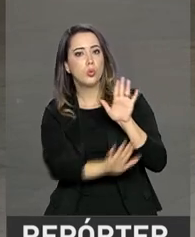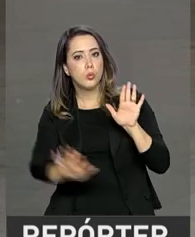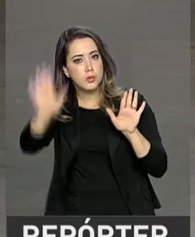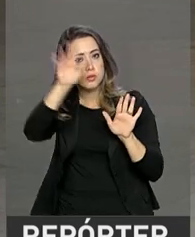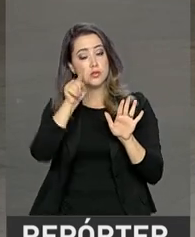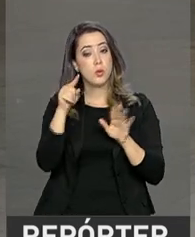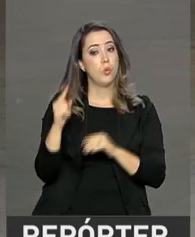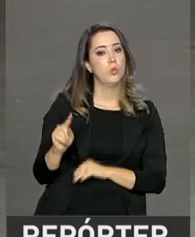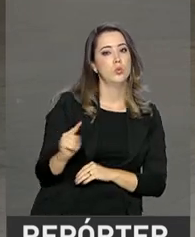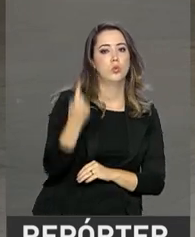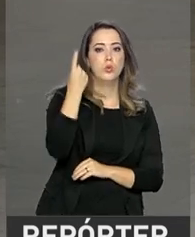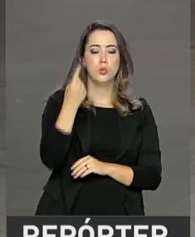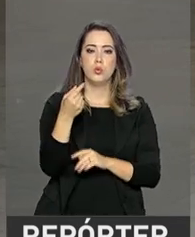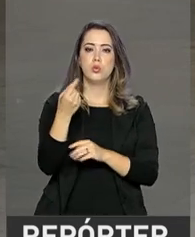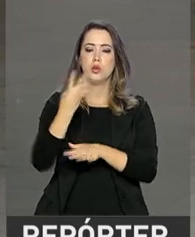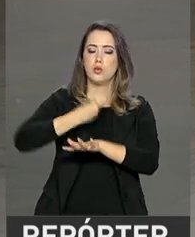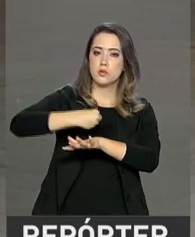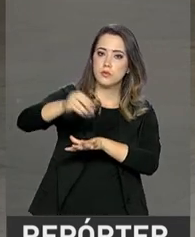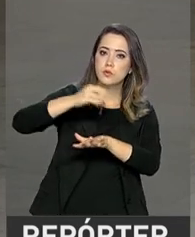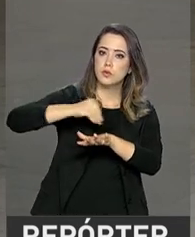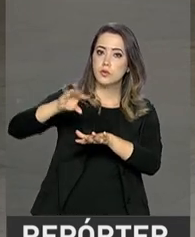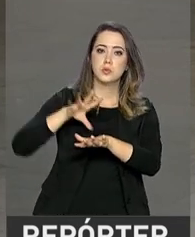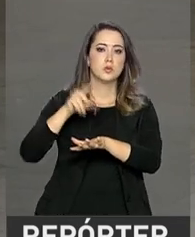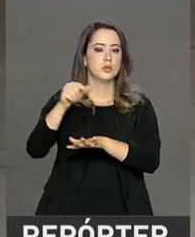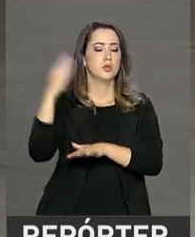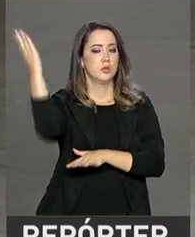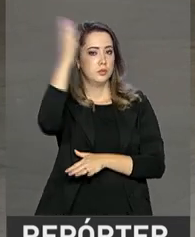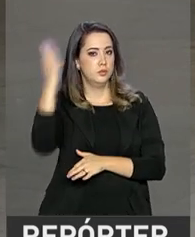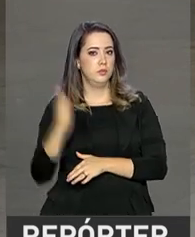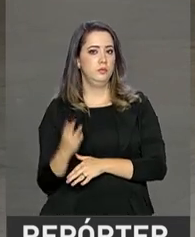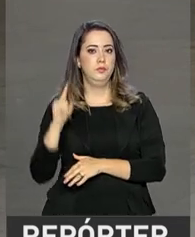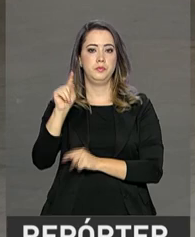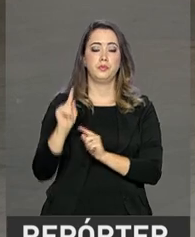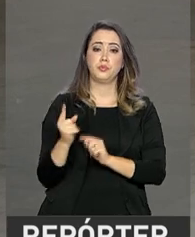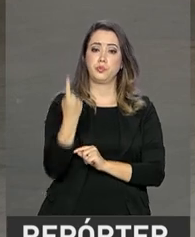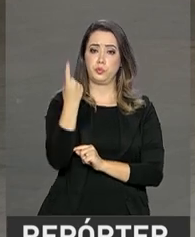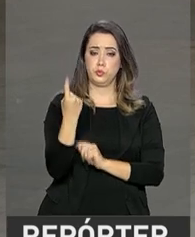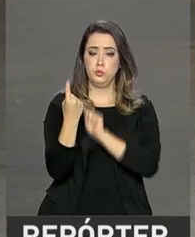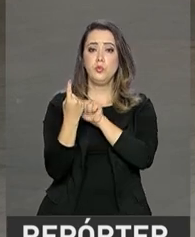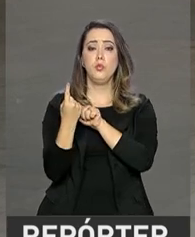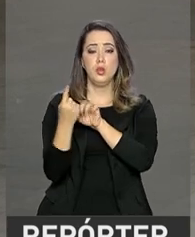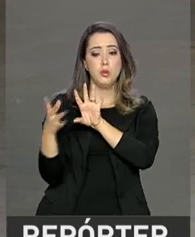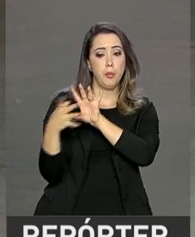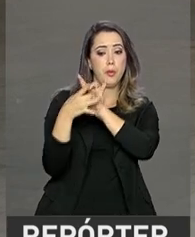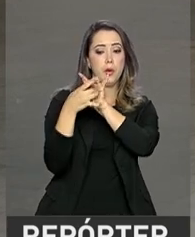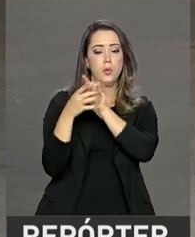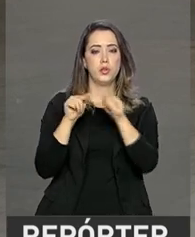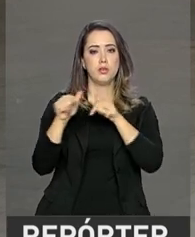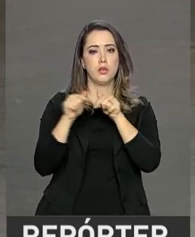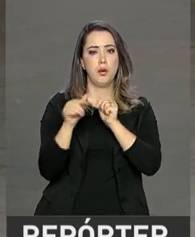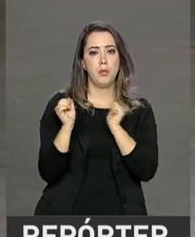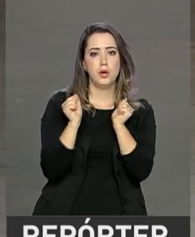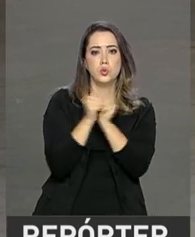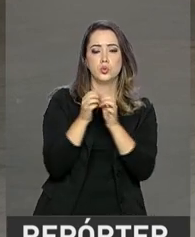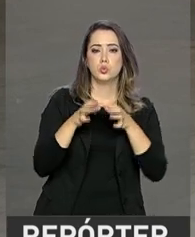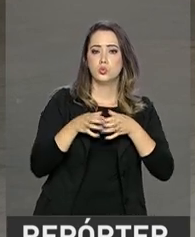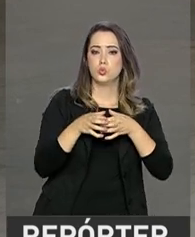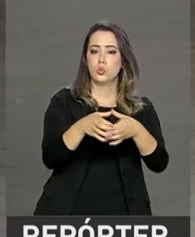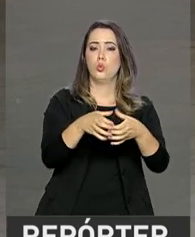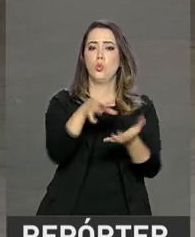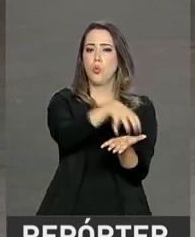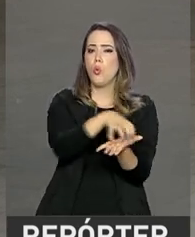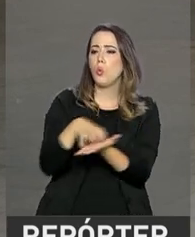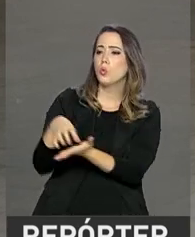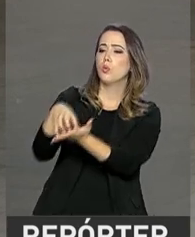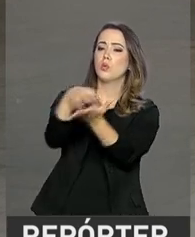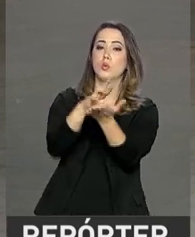com que a informação circule em todo o território nacional, além de integrar ações e órgãos de segurança pública